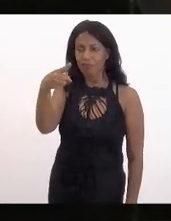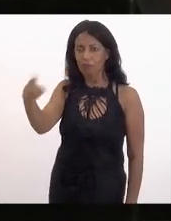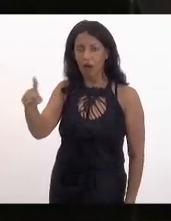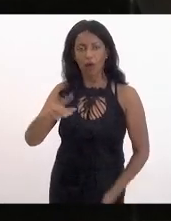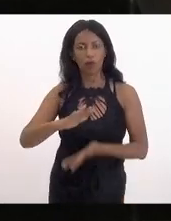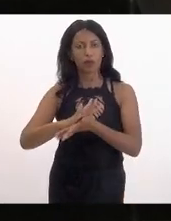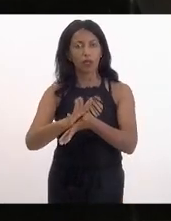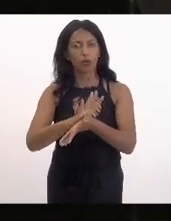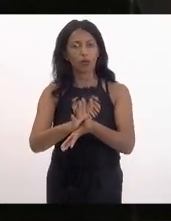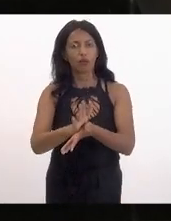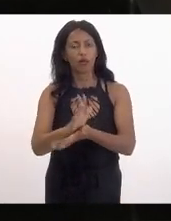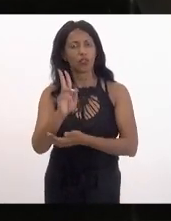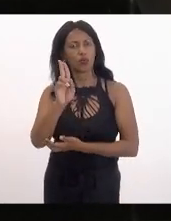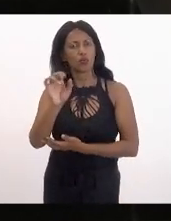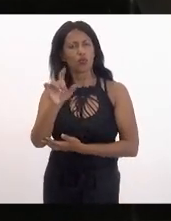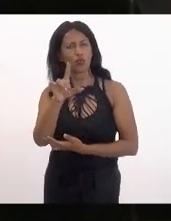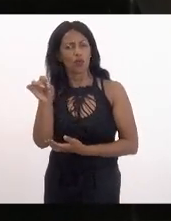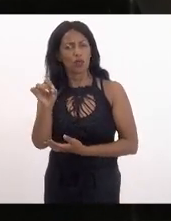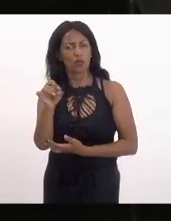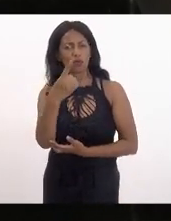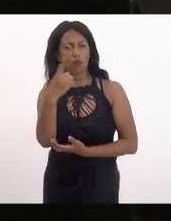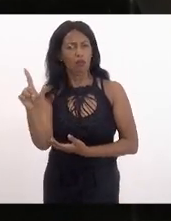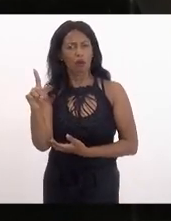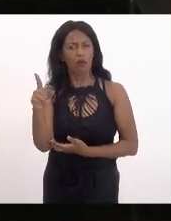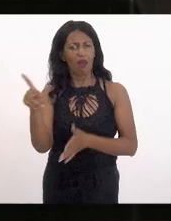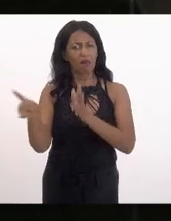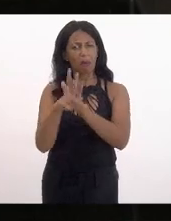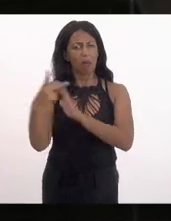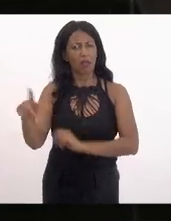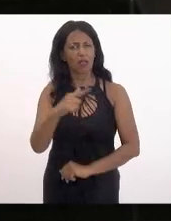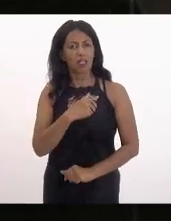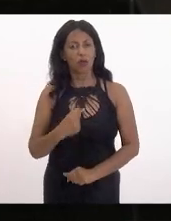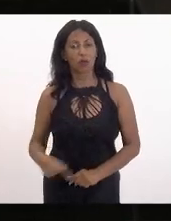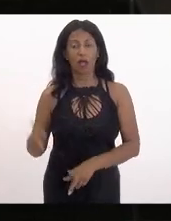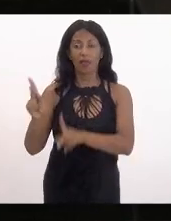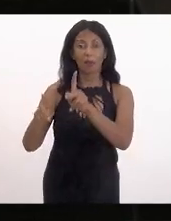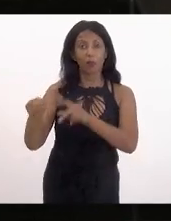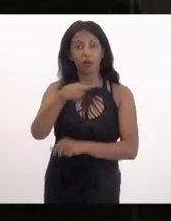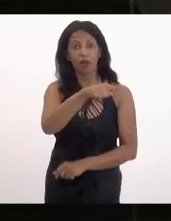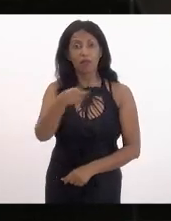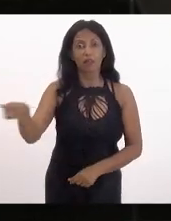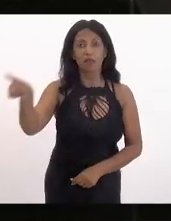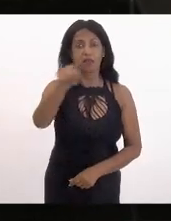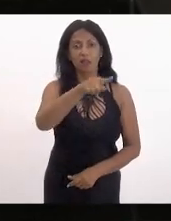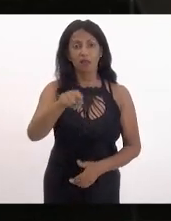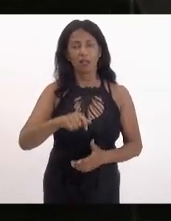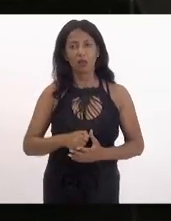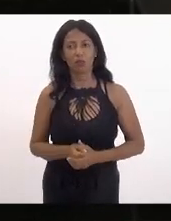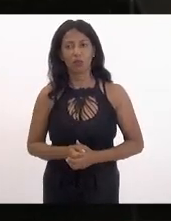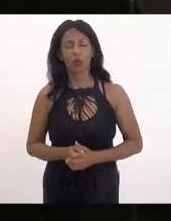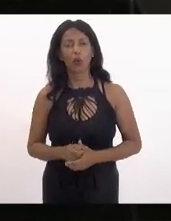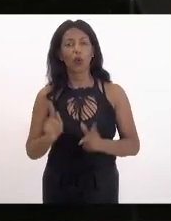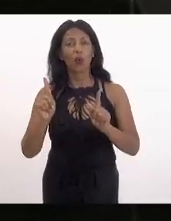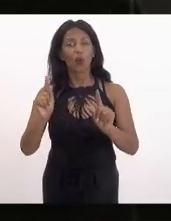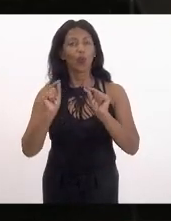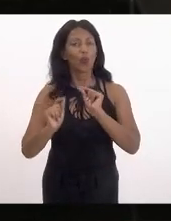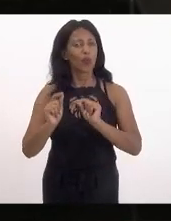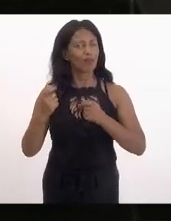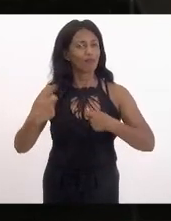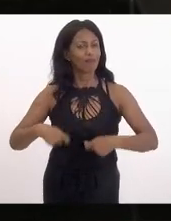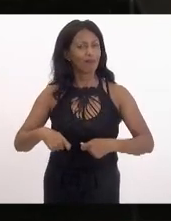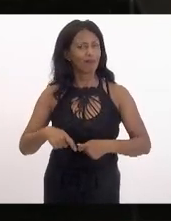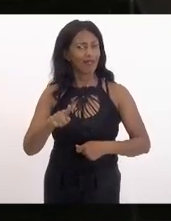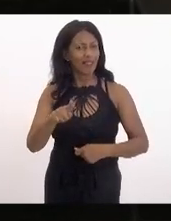a o Enzo não é do governo ao isso é da população o que deveria